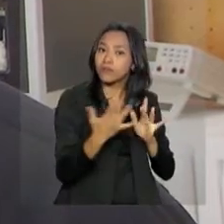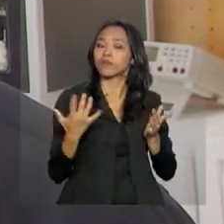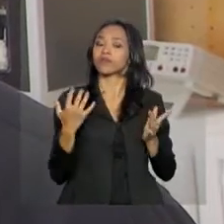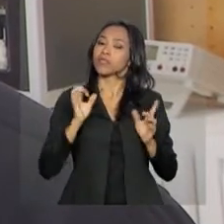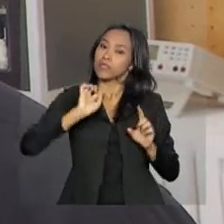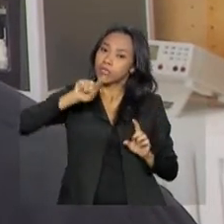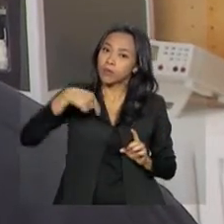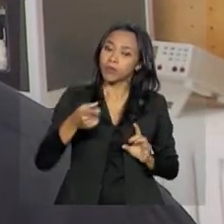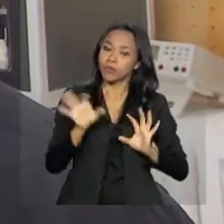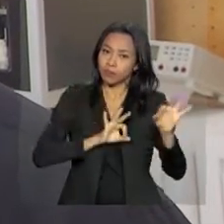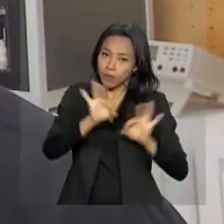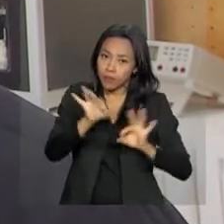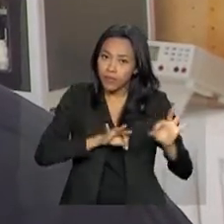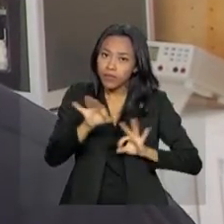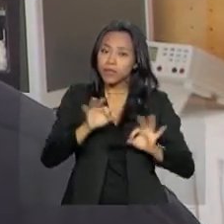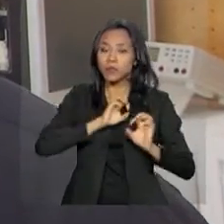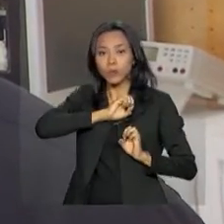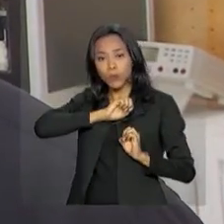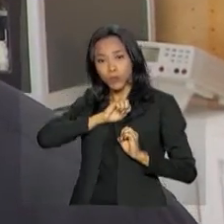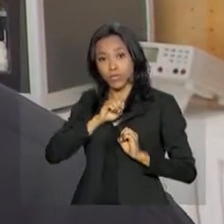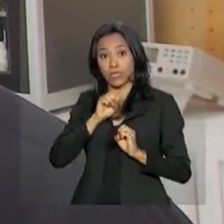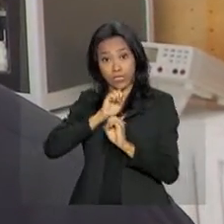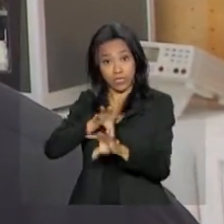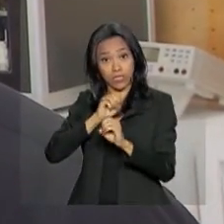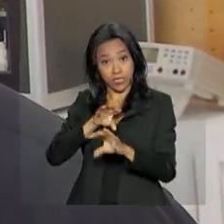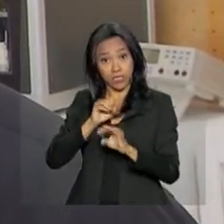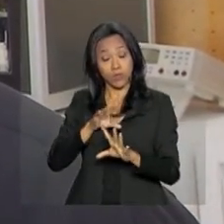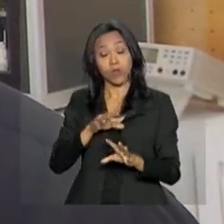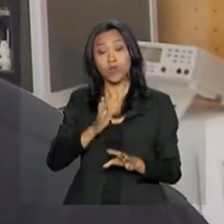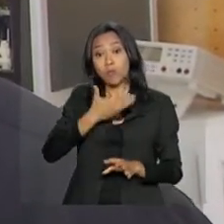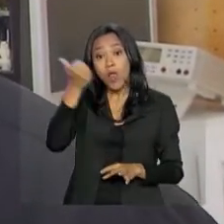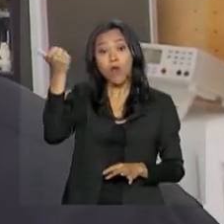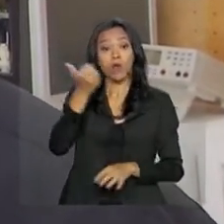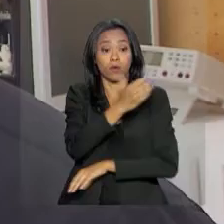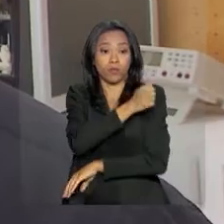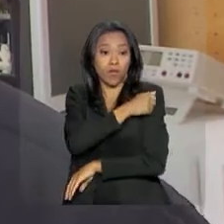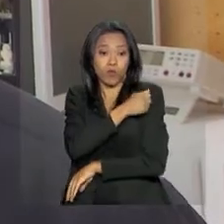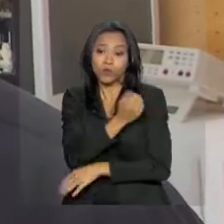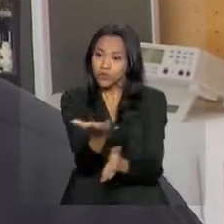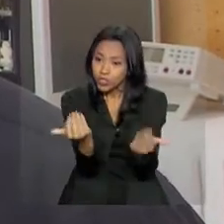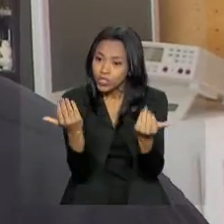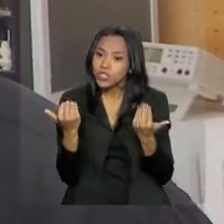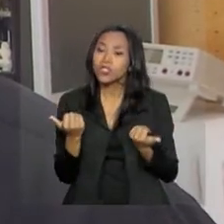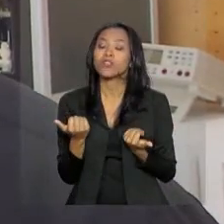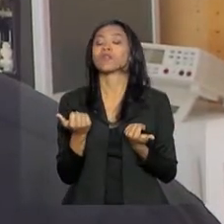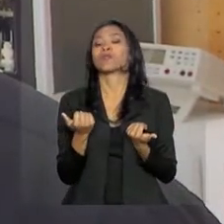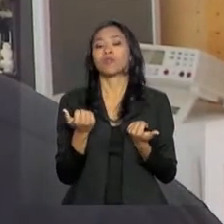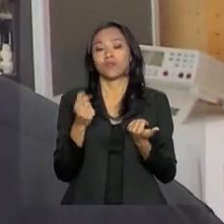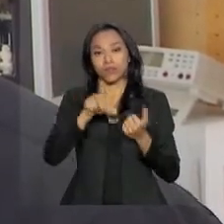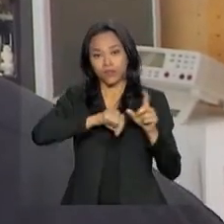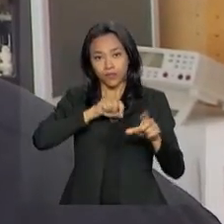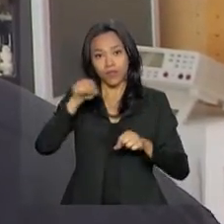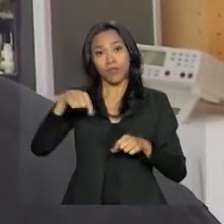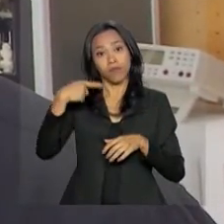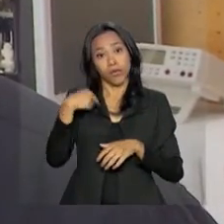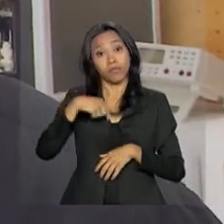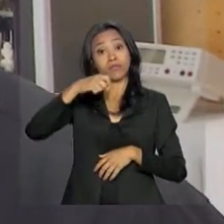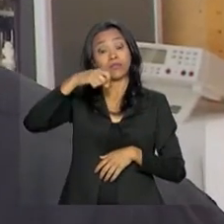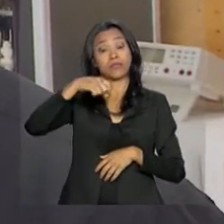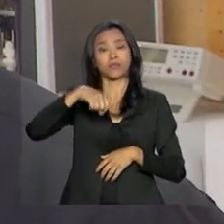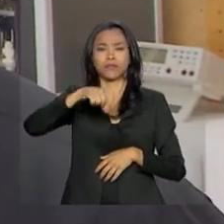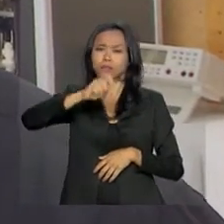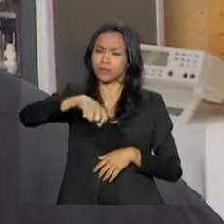esse preparatório do ensino à distância os melhores alunos eles são convidados a fazer parte do curso presencial com duração de seis semanas aqui dentro do caminhão